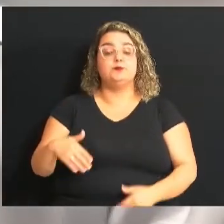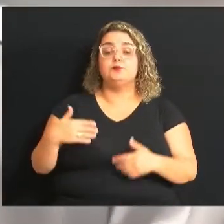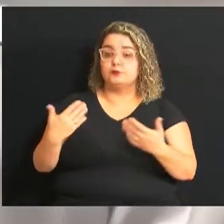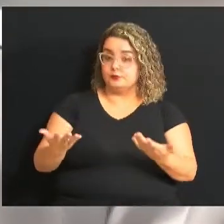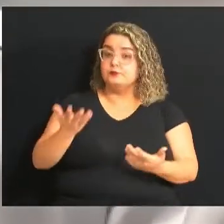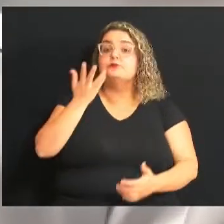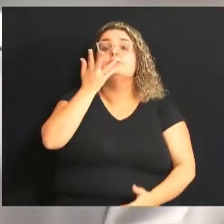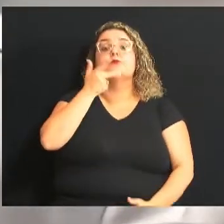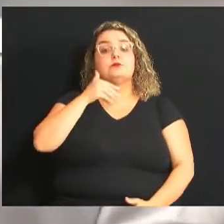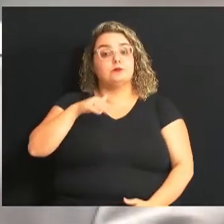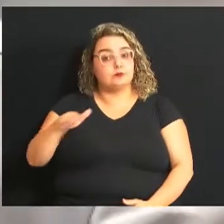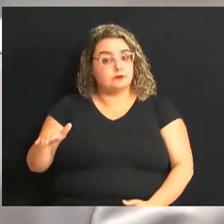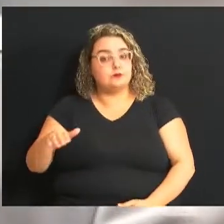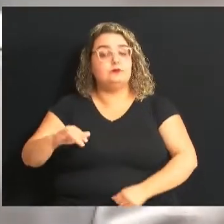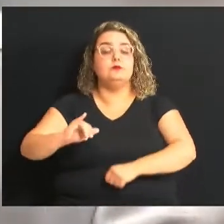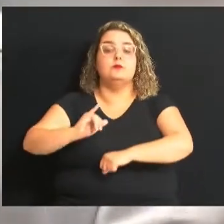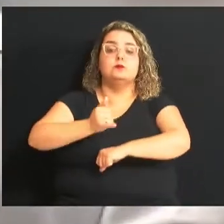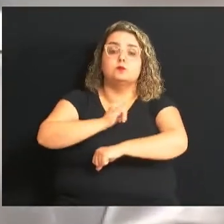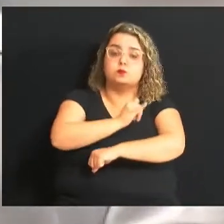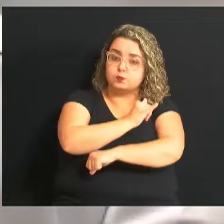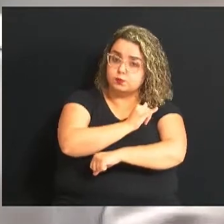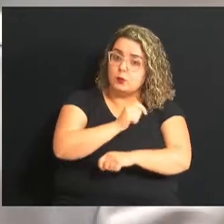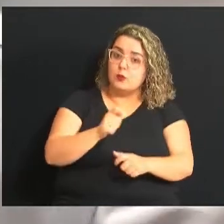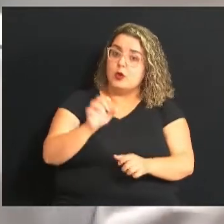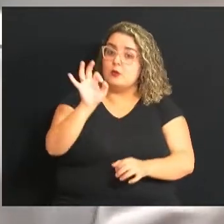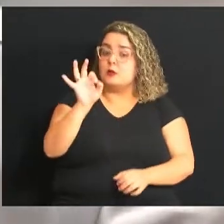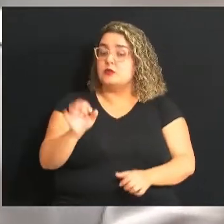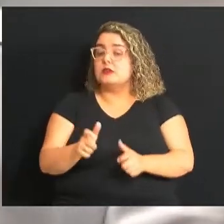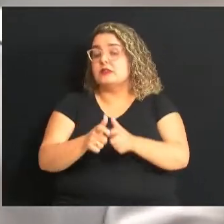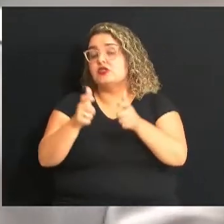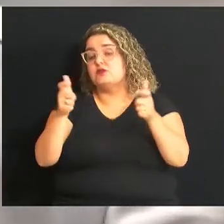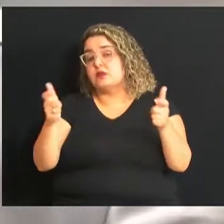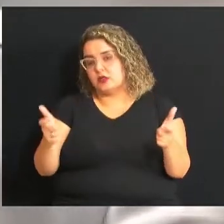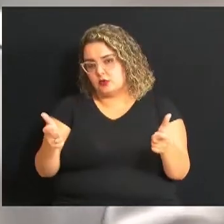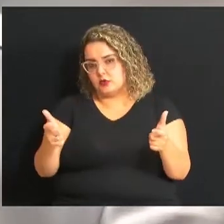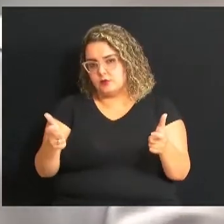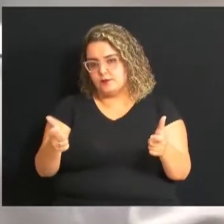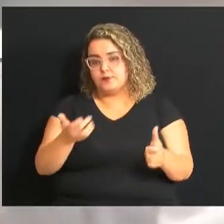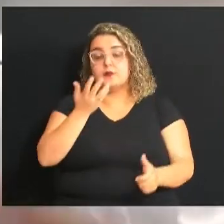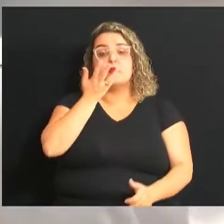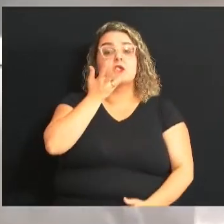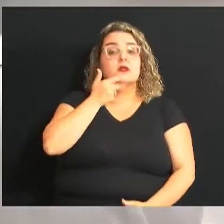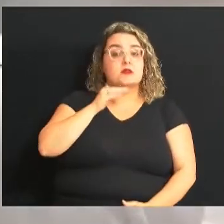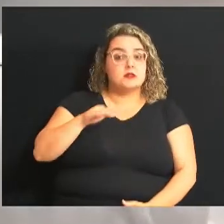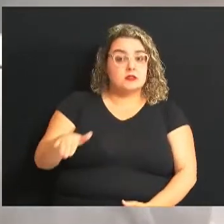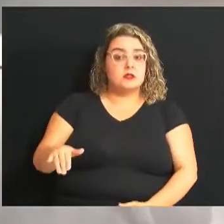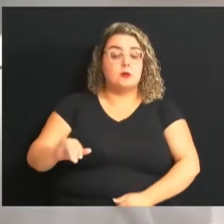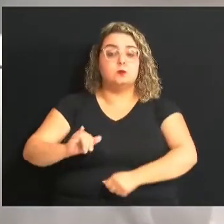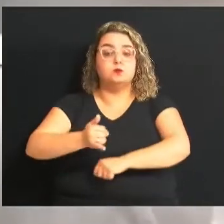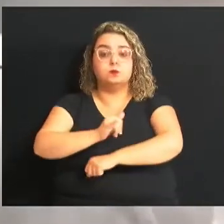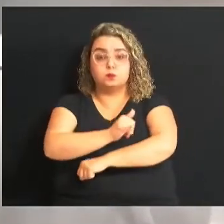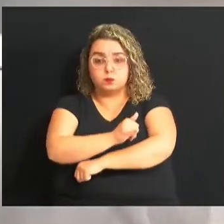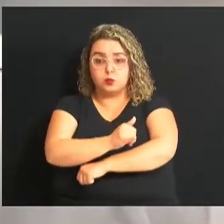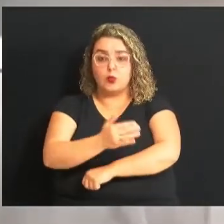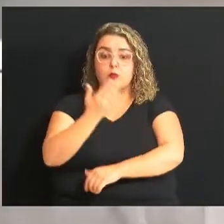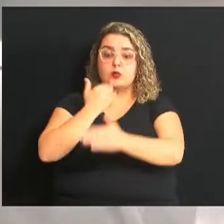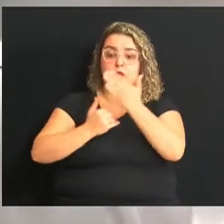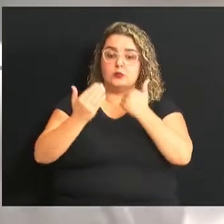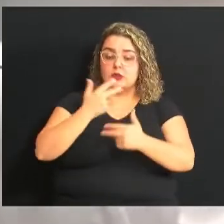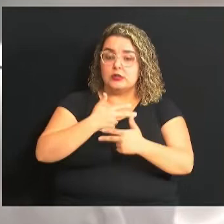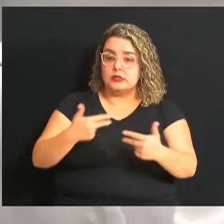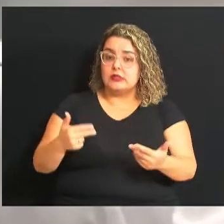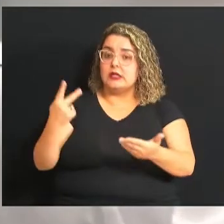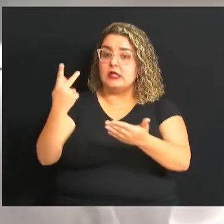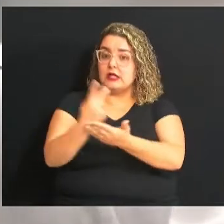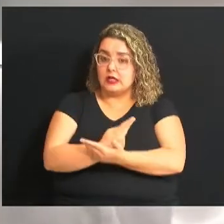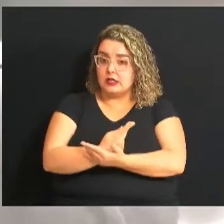se tornando obesas numa proporção muito maior. Essa criança obesa, por ter uma alimentação inadequada,